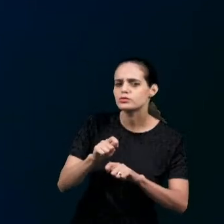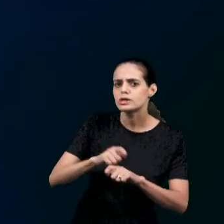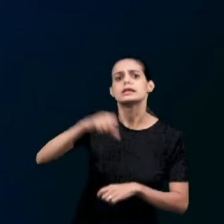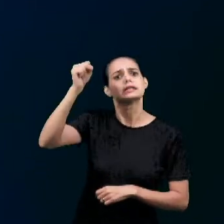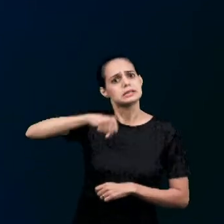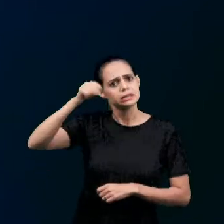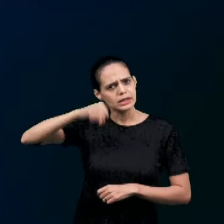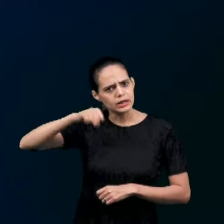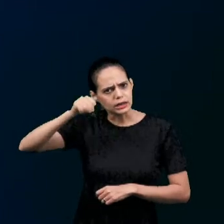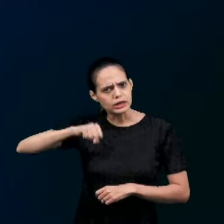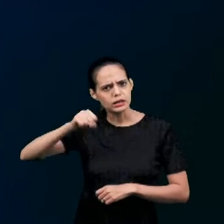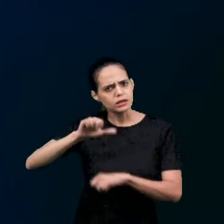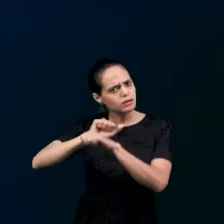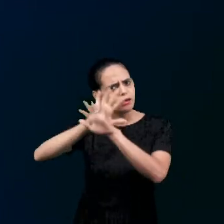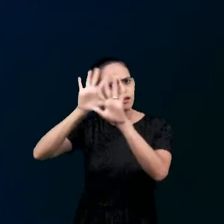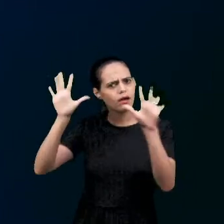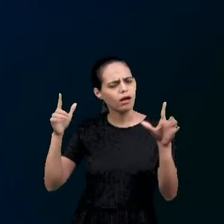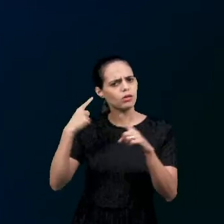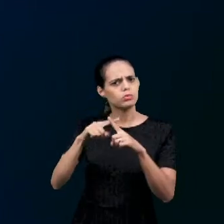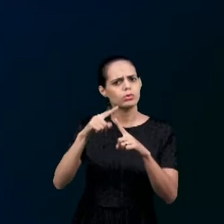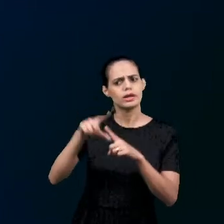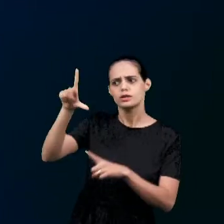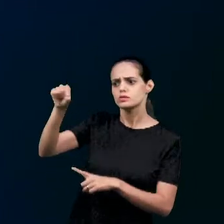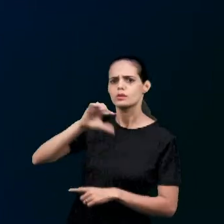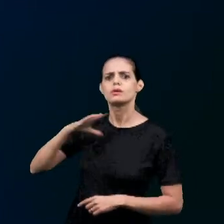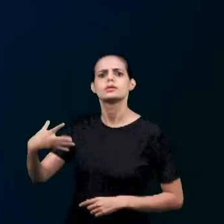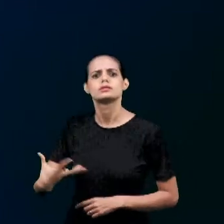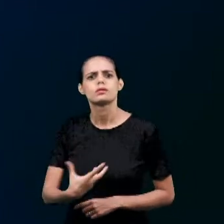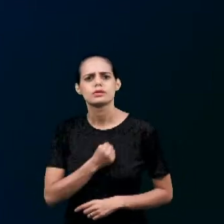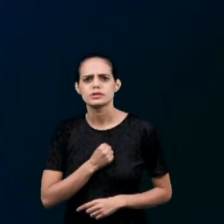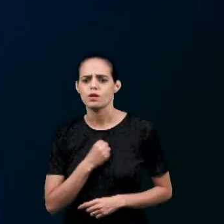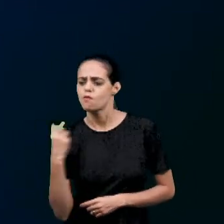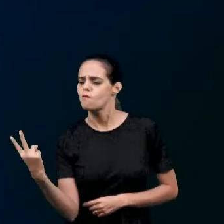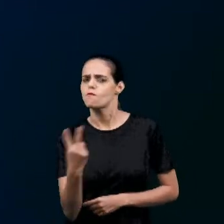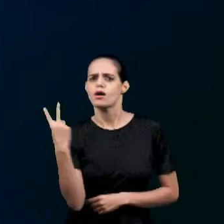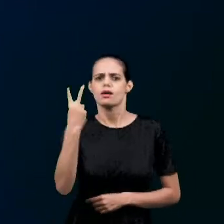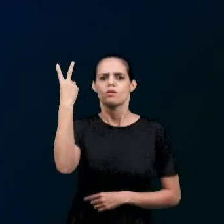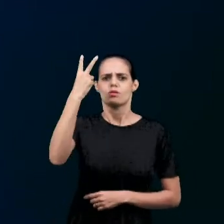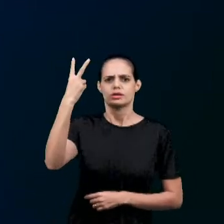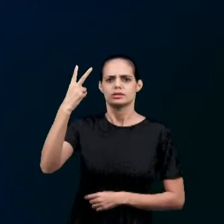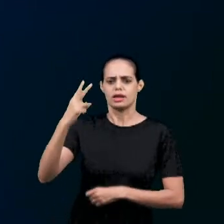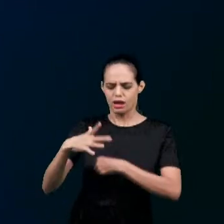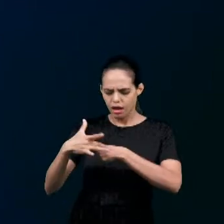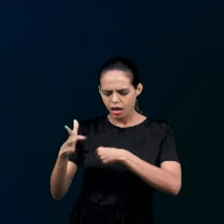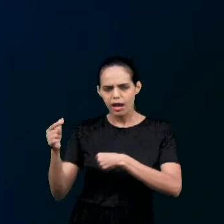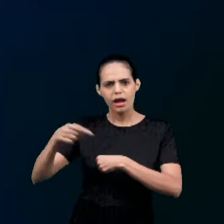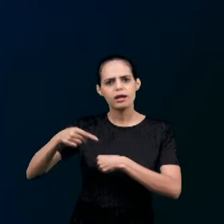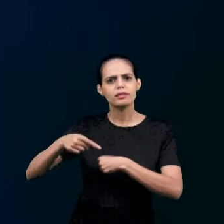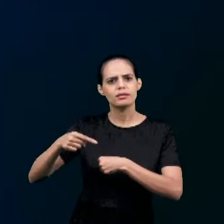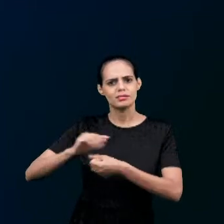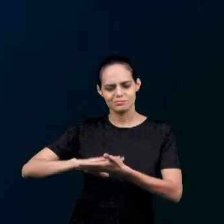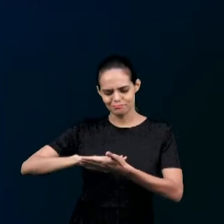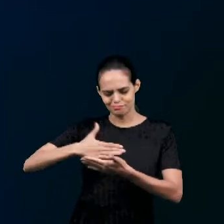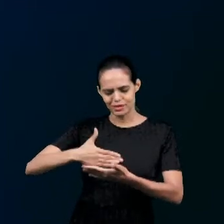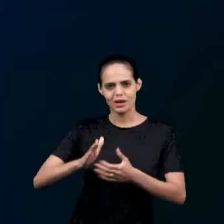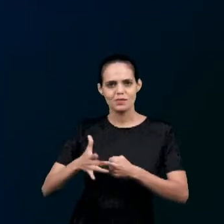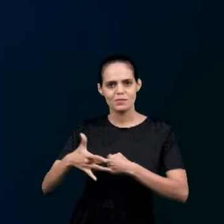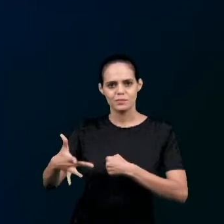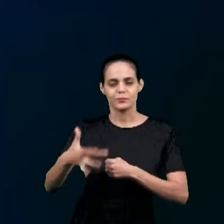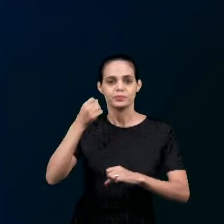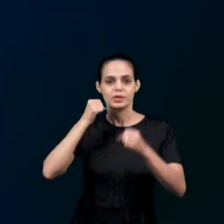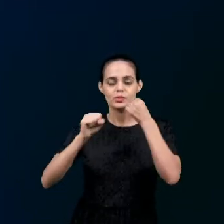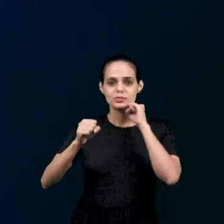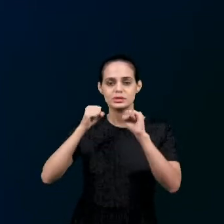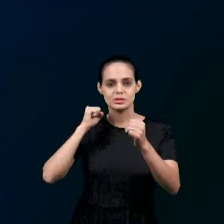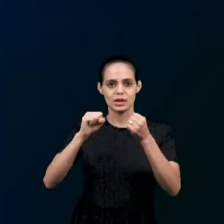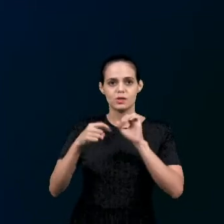bom negócio, pois ele optou pela salvação, ele valorizou o seu tesouro. Assim como o Salmo 119:72 diz: